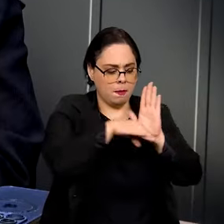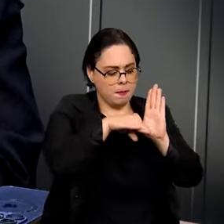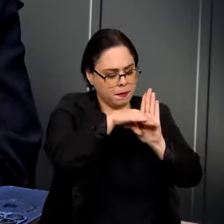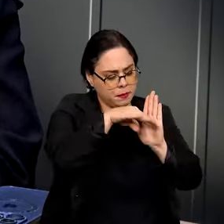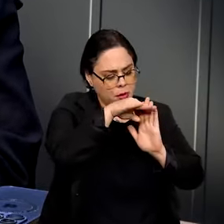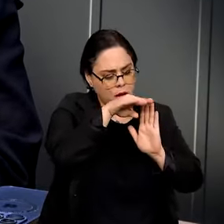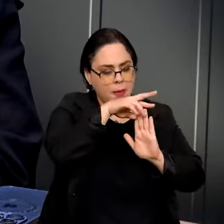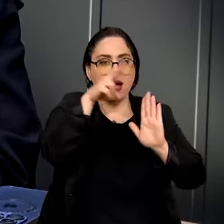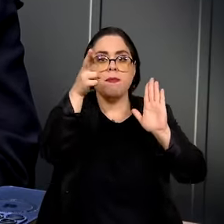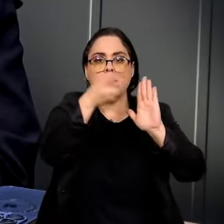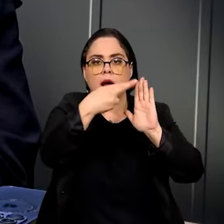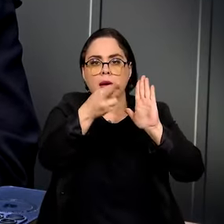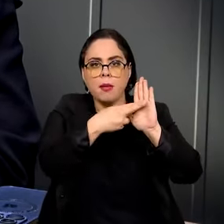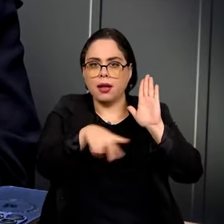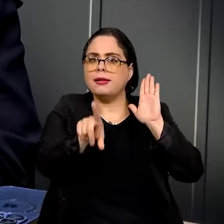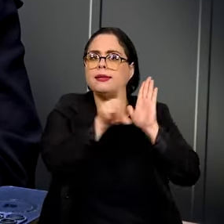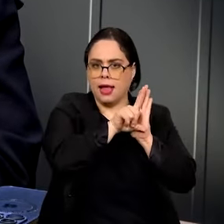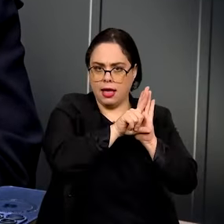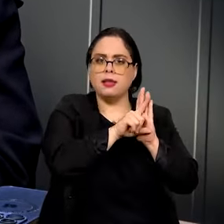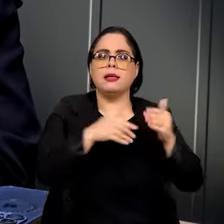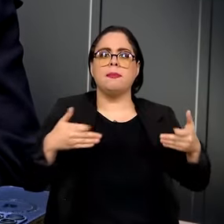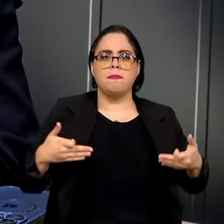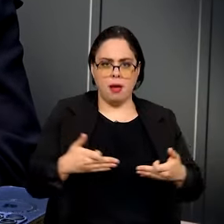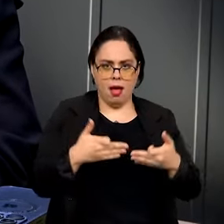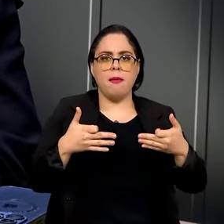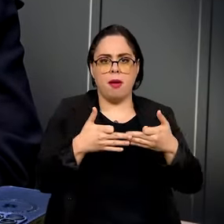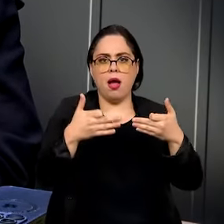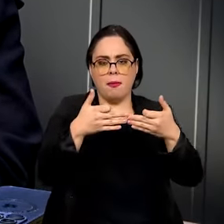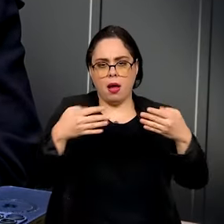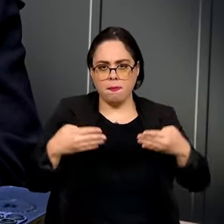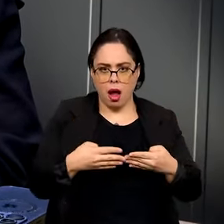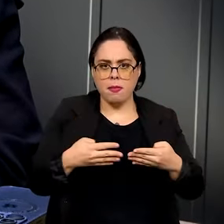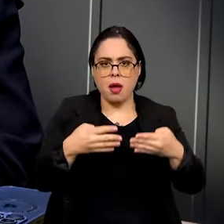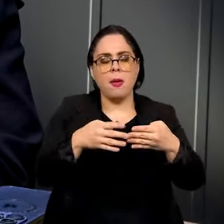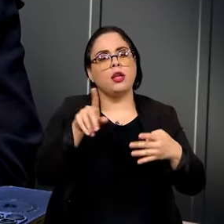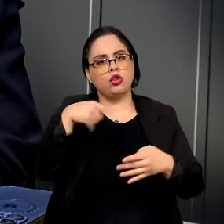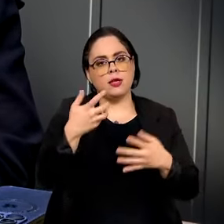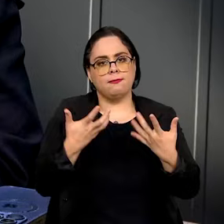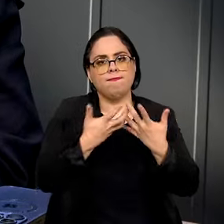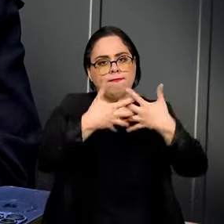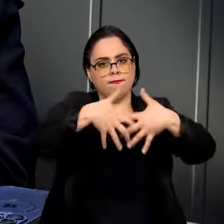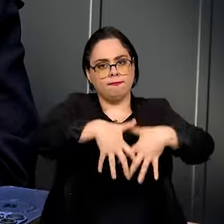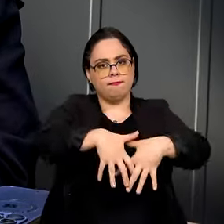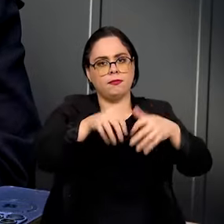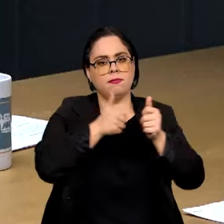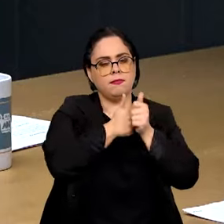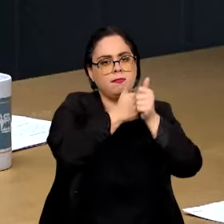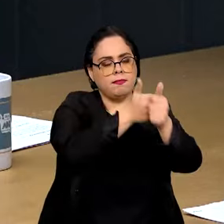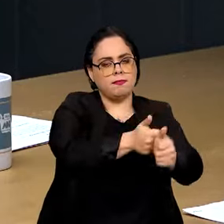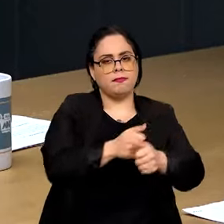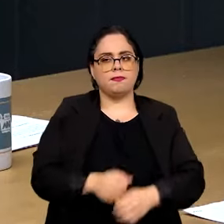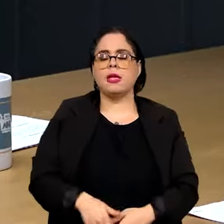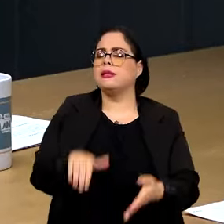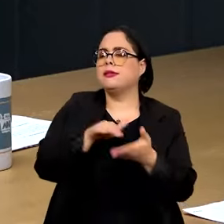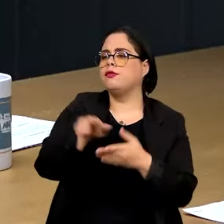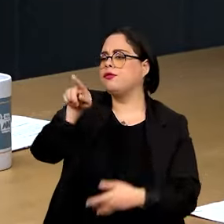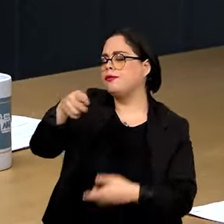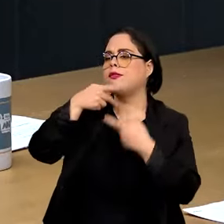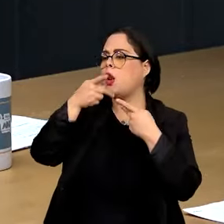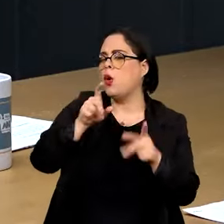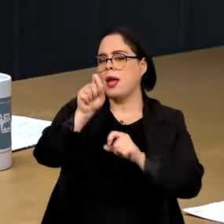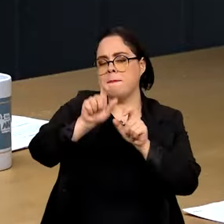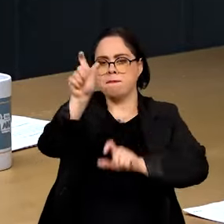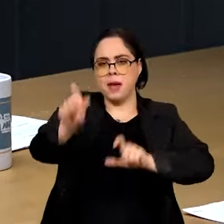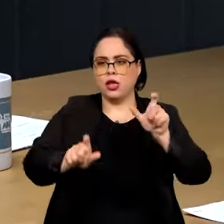esse programa ele é regulamentado em lei e é isso que nós estamos seguindo tá e secretário O senhor falou que